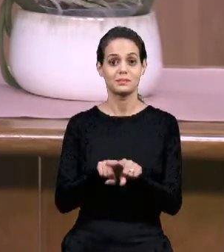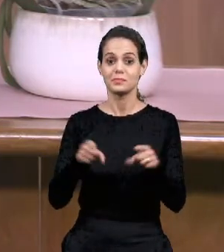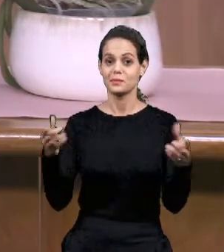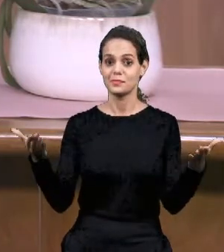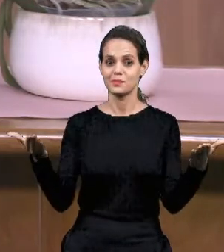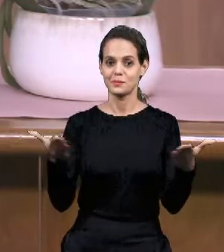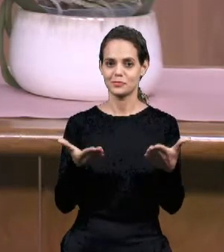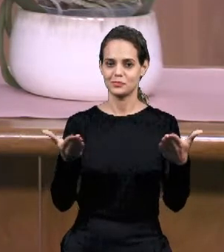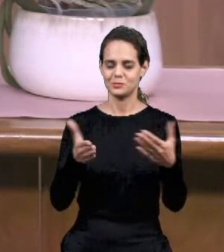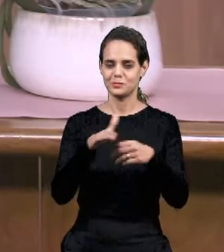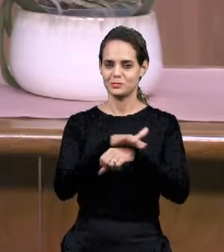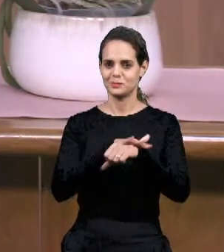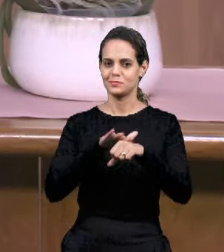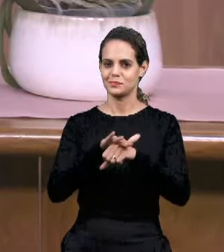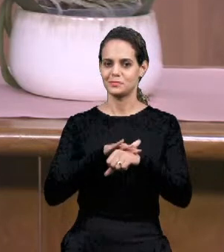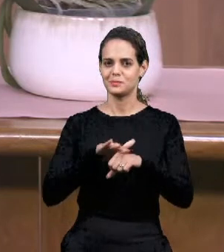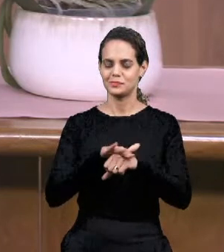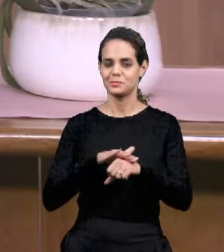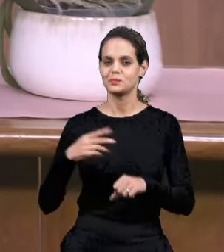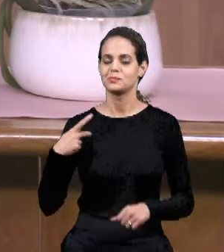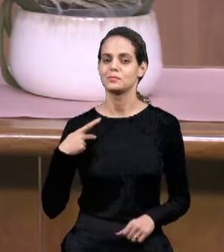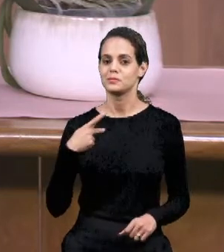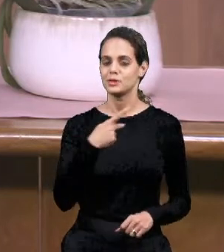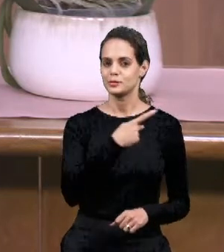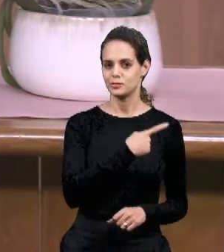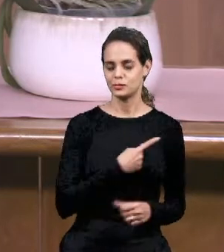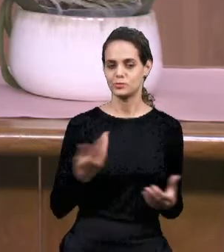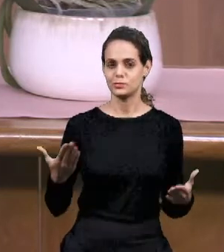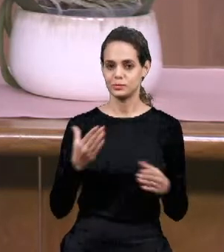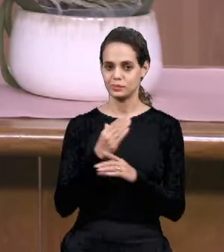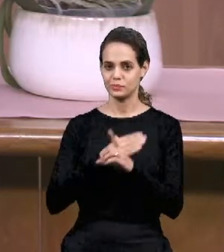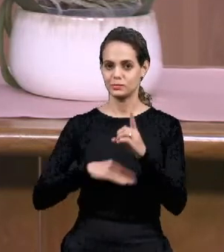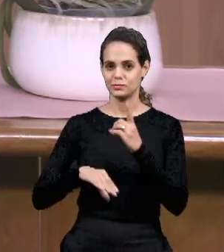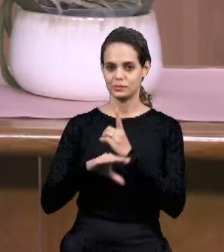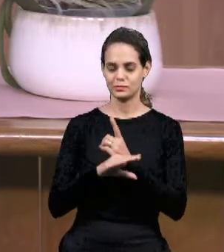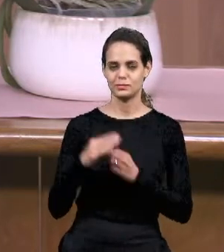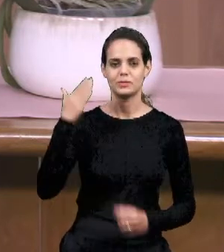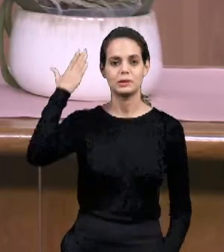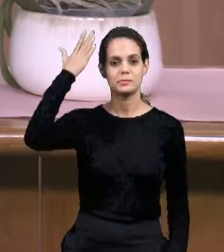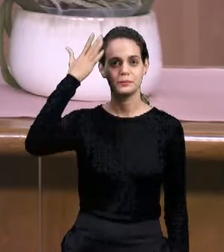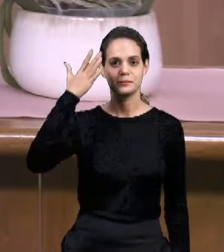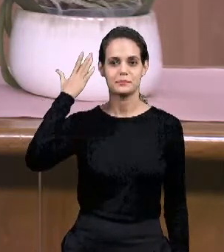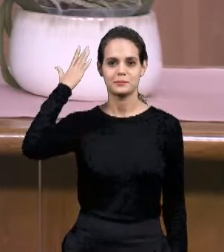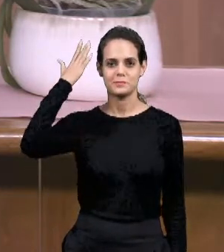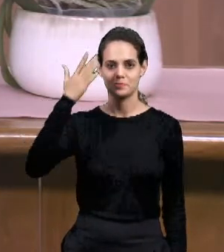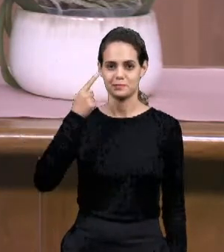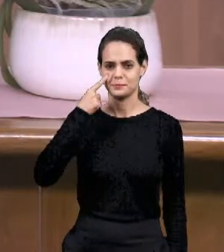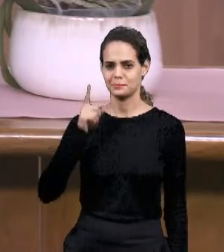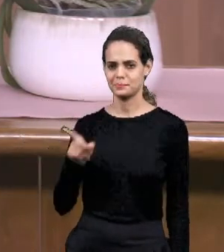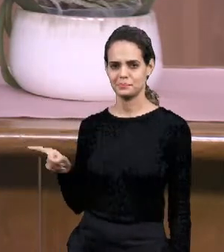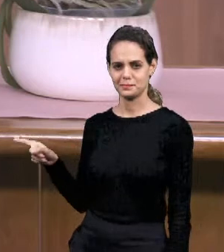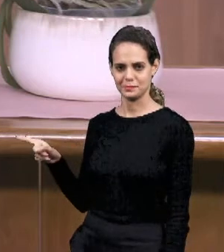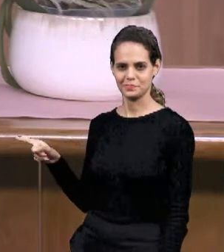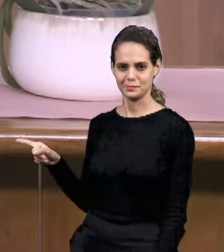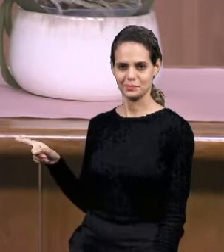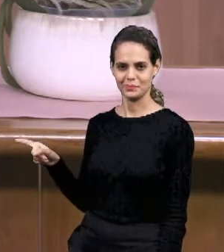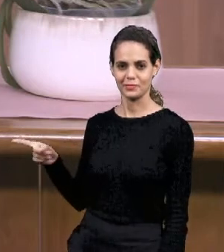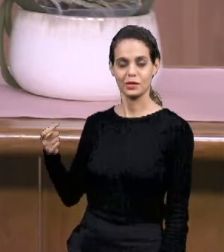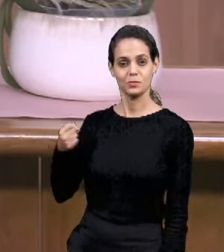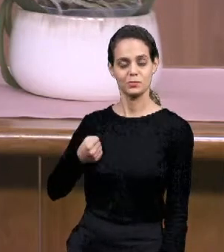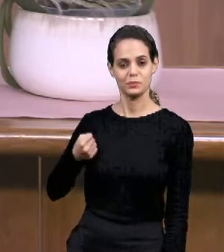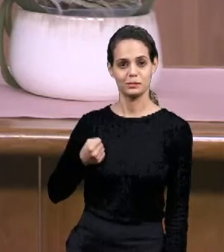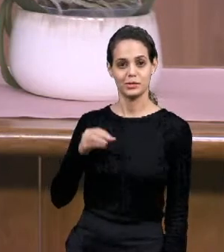vamos conversar com o pastor que vai conduzir o culto daqui a pouquinho. Aliás, está aparecendo agora na tela para você também o número